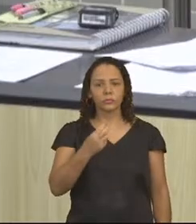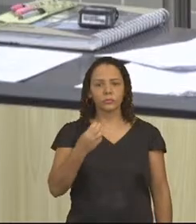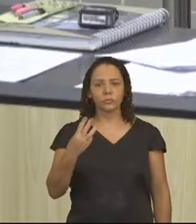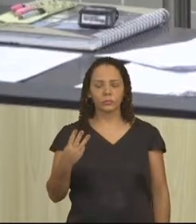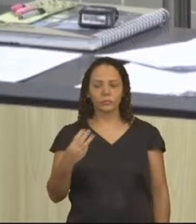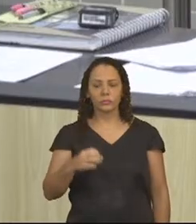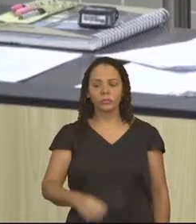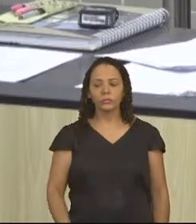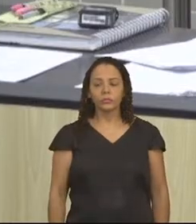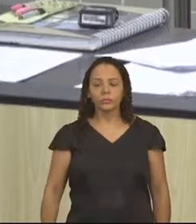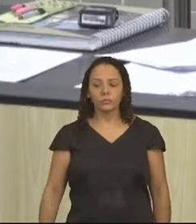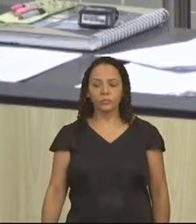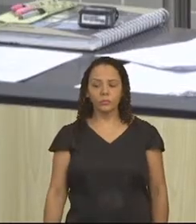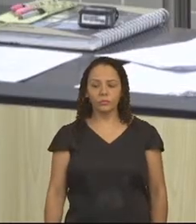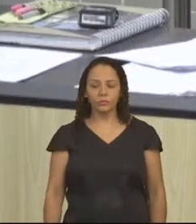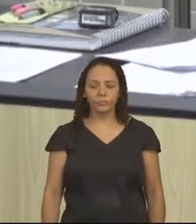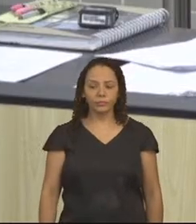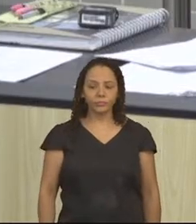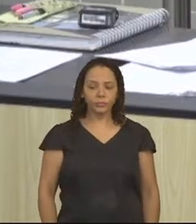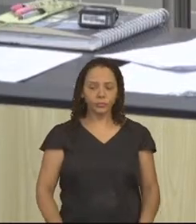Câmara Municipal de Jacareí,